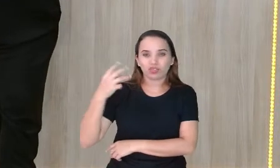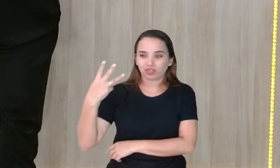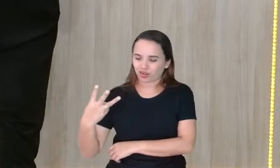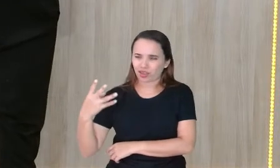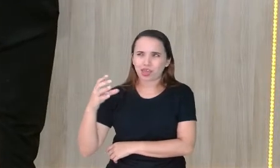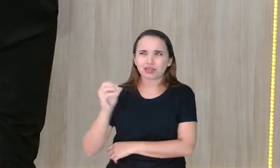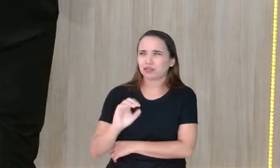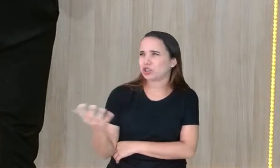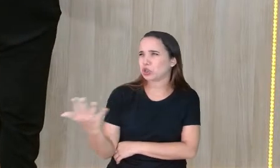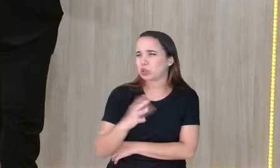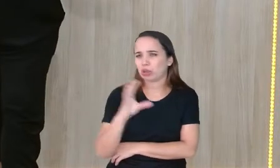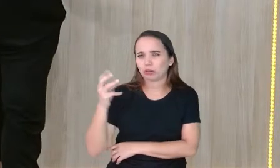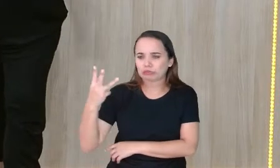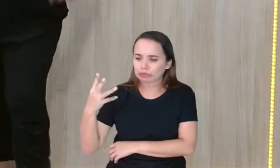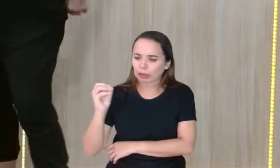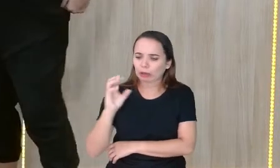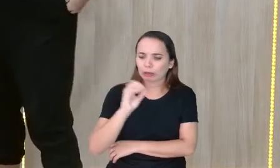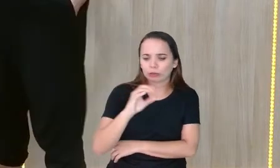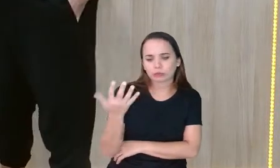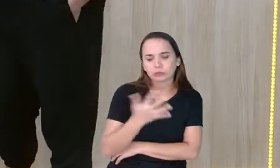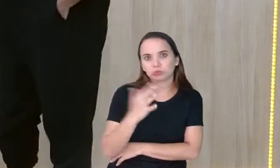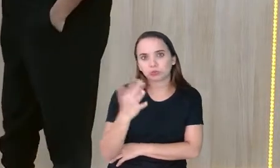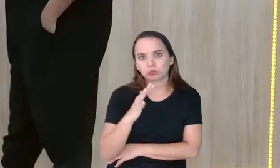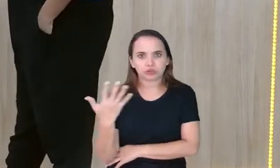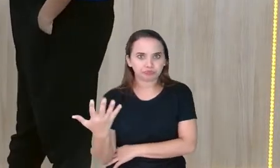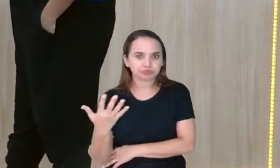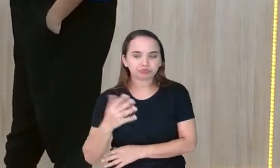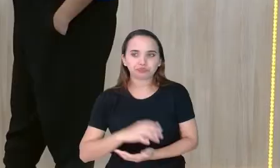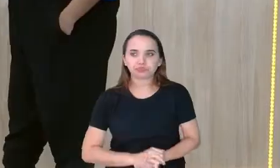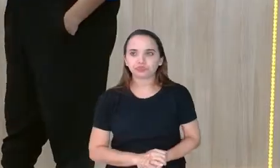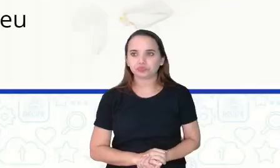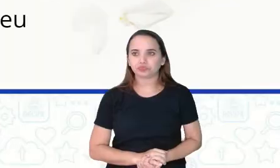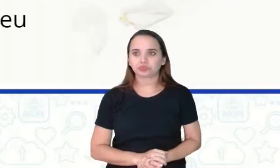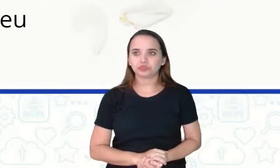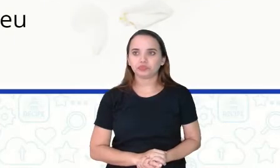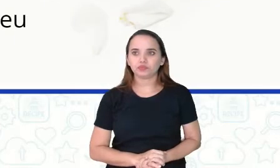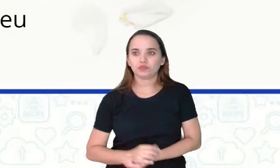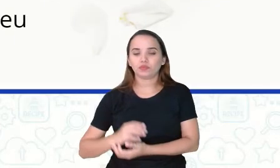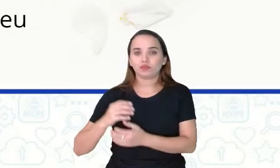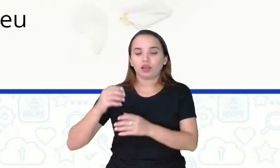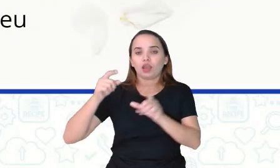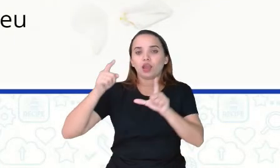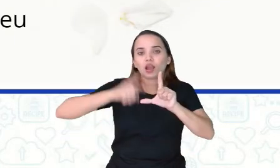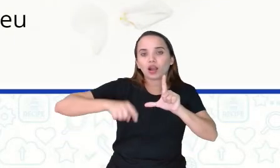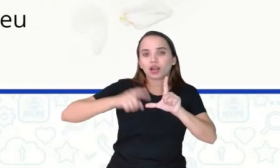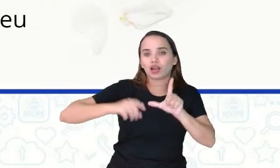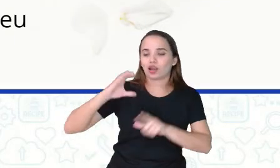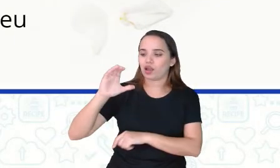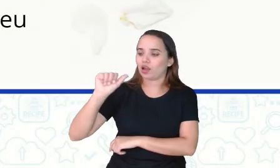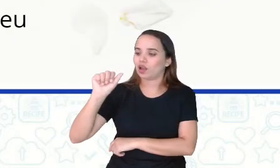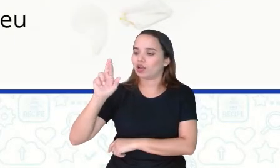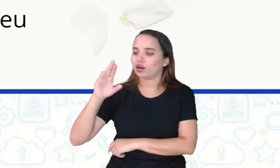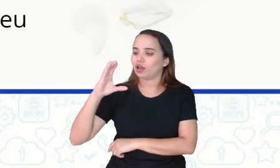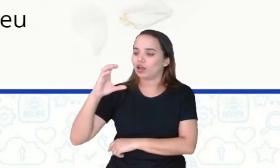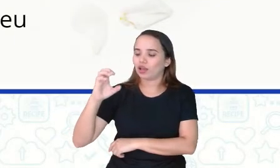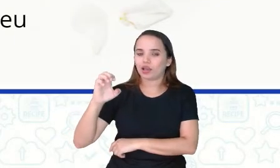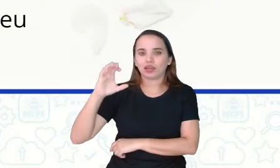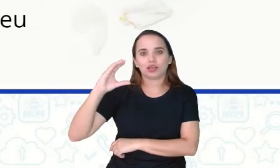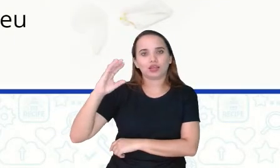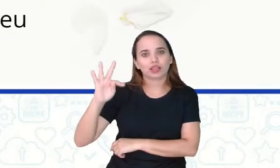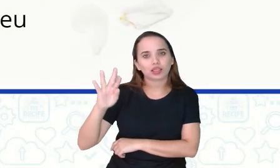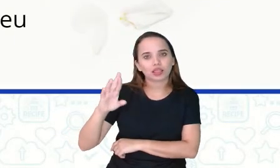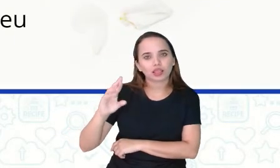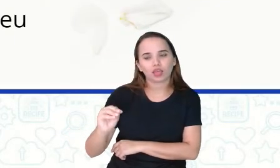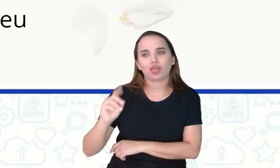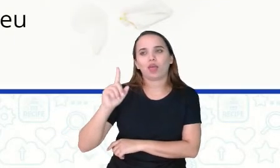do máximo da escrita do Twitter, por exemplo. Caractere, qualquer letra, sinal de pontuação ou espaço em